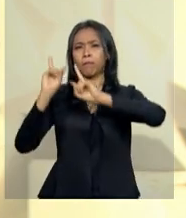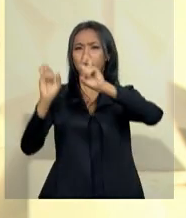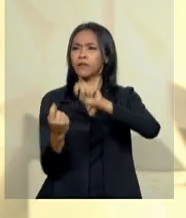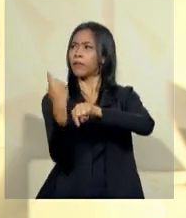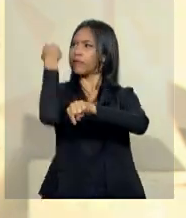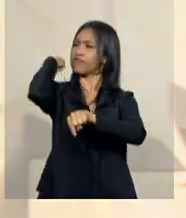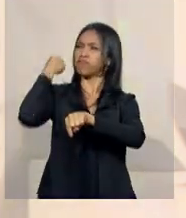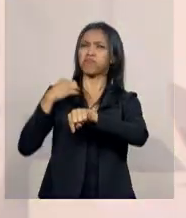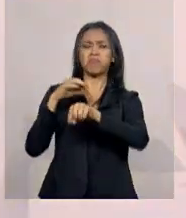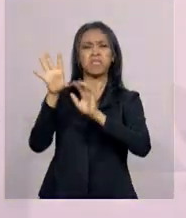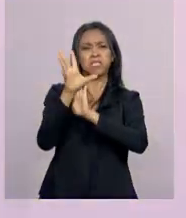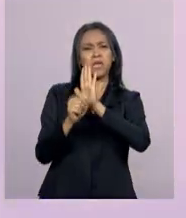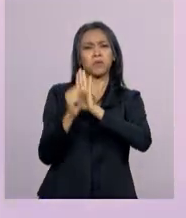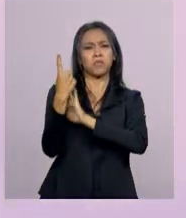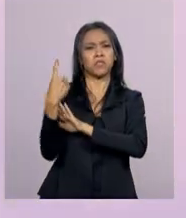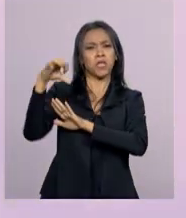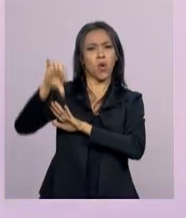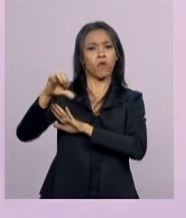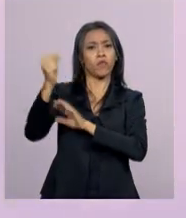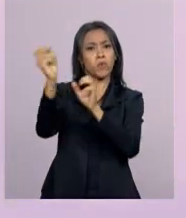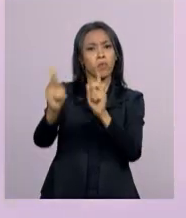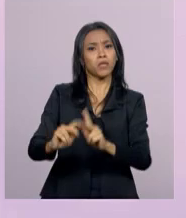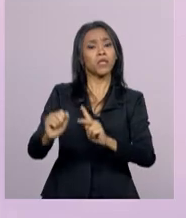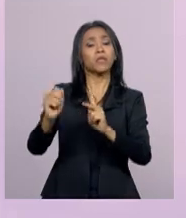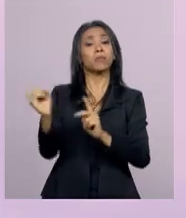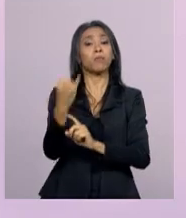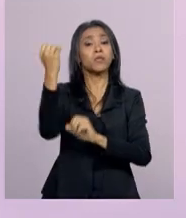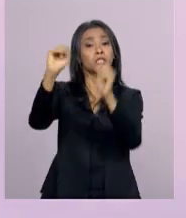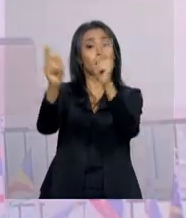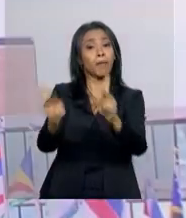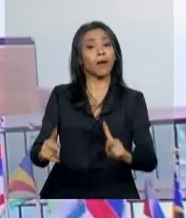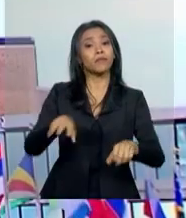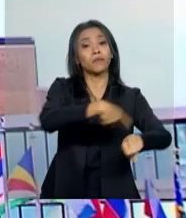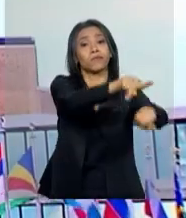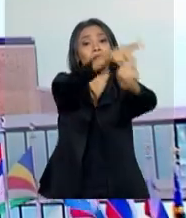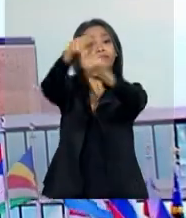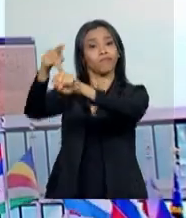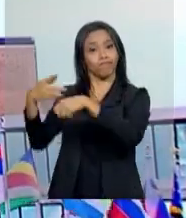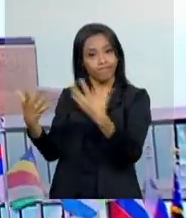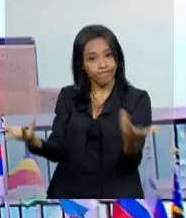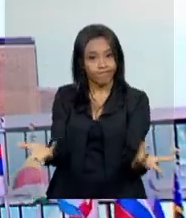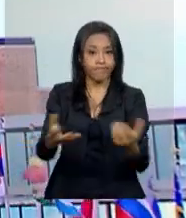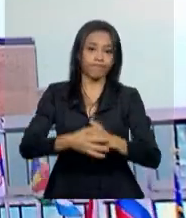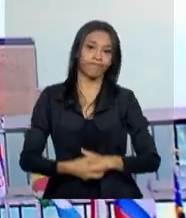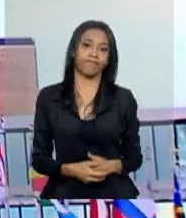dizer, onde o que importa é a paz entre os chefes de Estado.